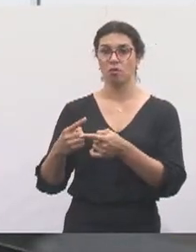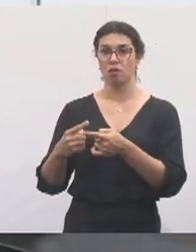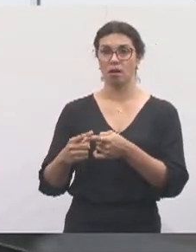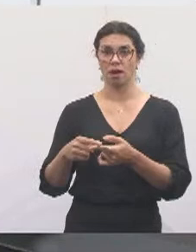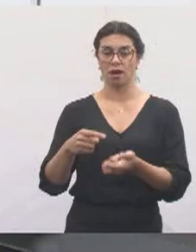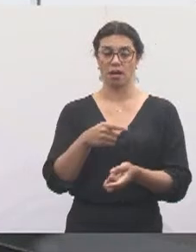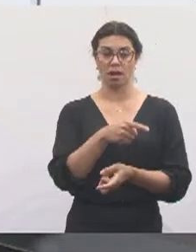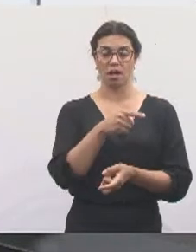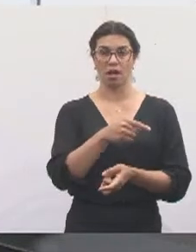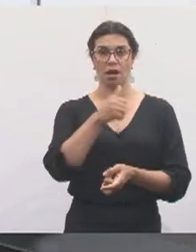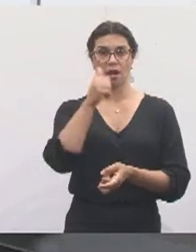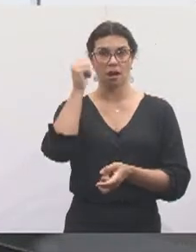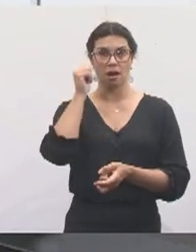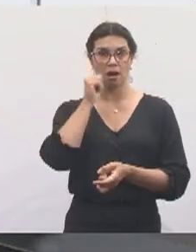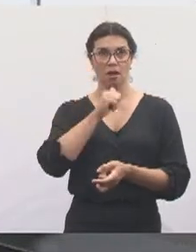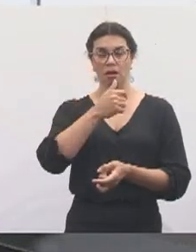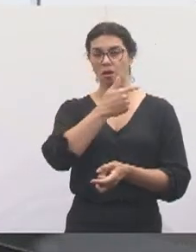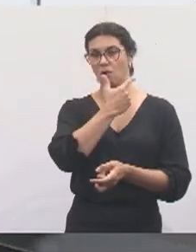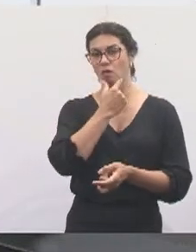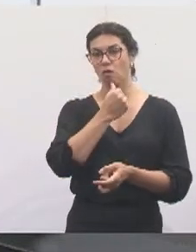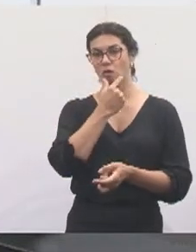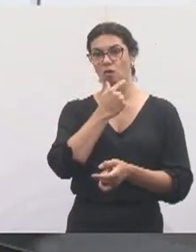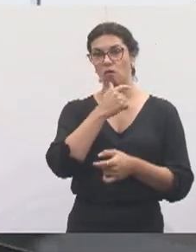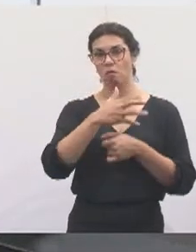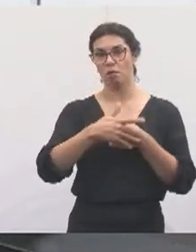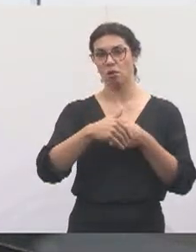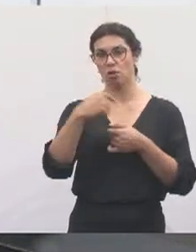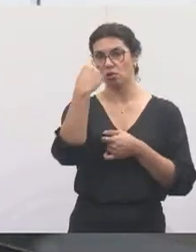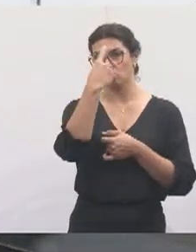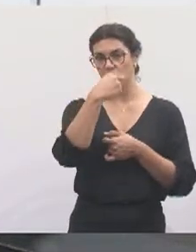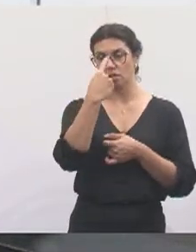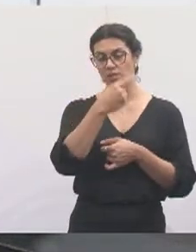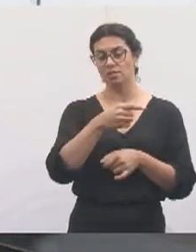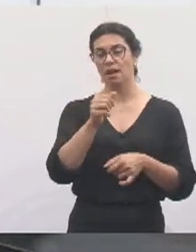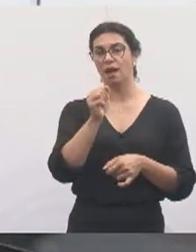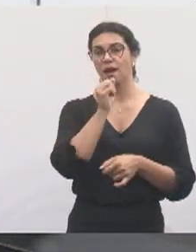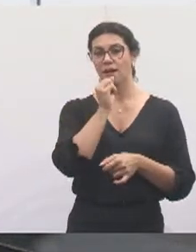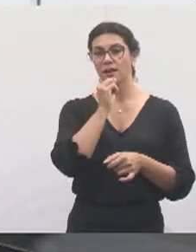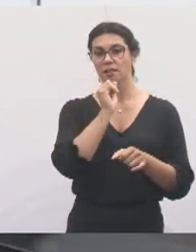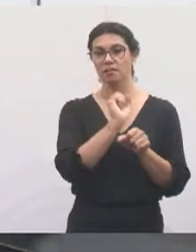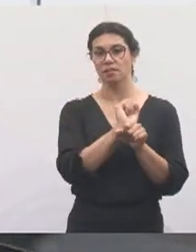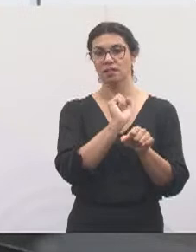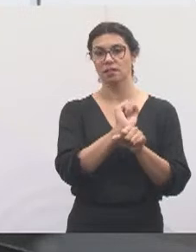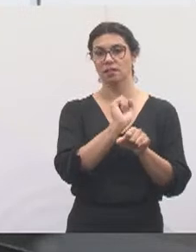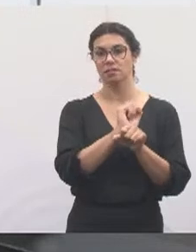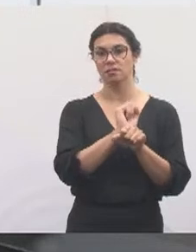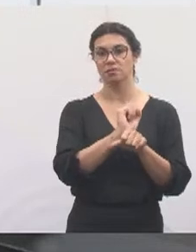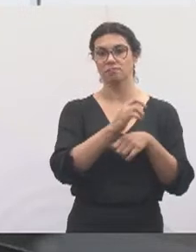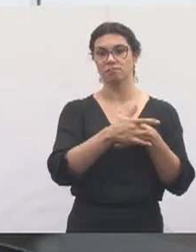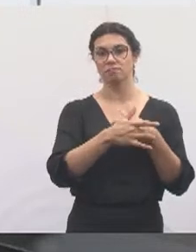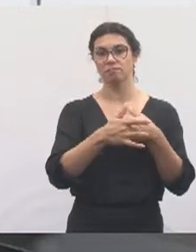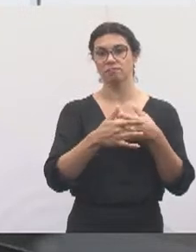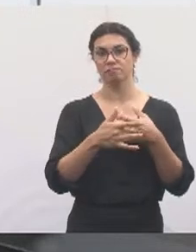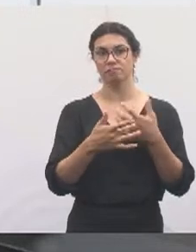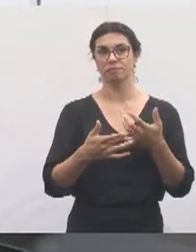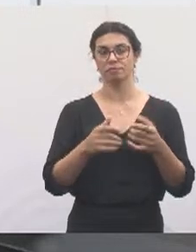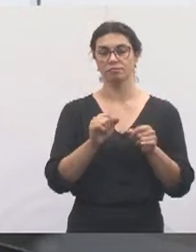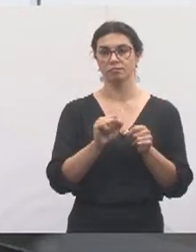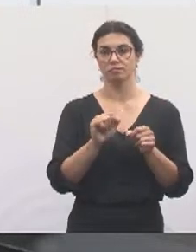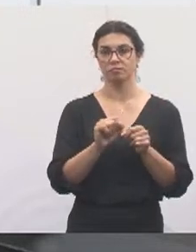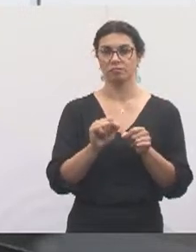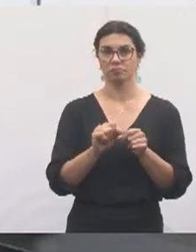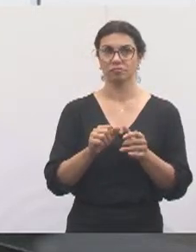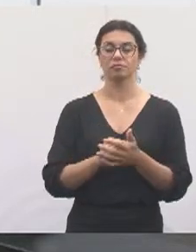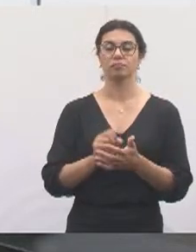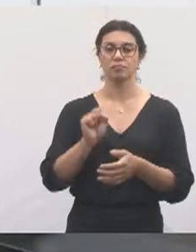ainda aguarda pelo procedimento resposta sim o paciente mencionado foi atendido